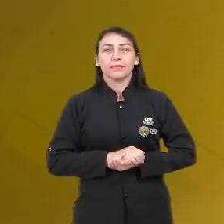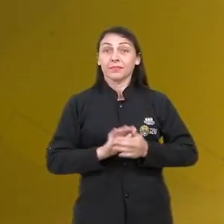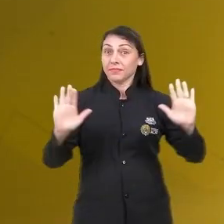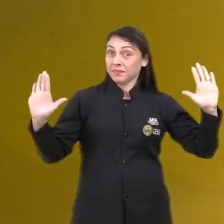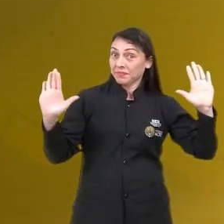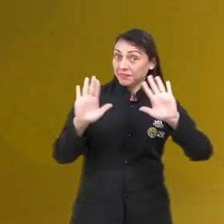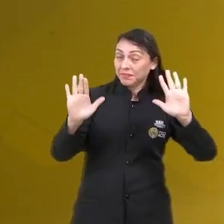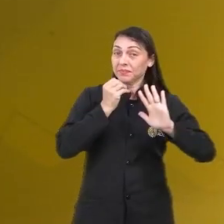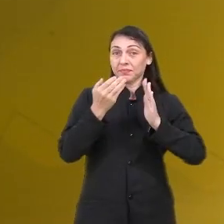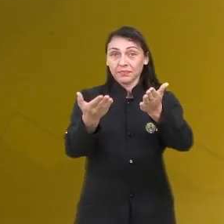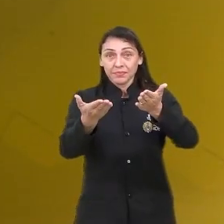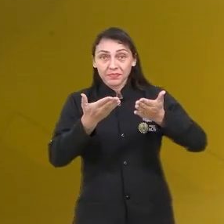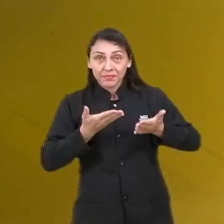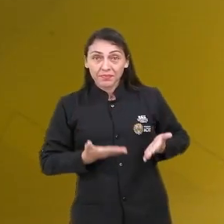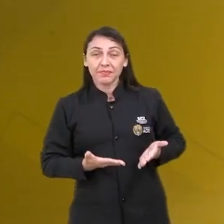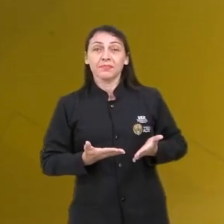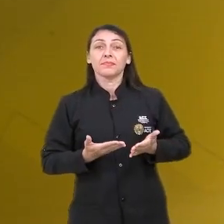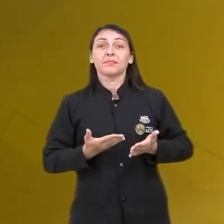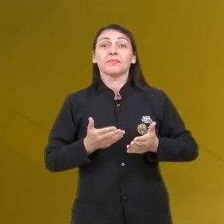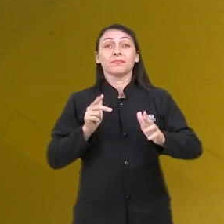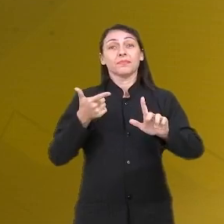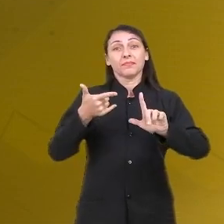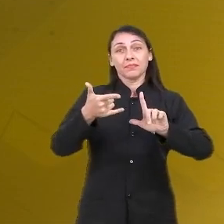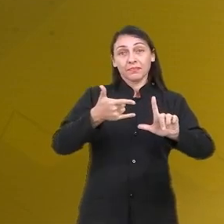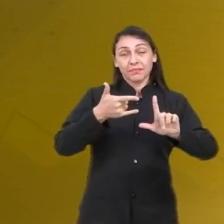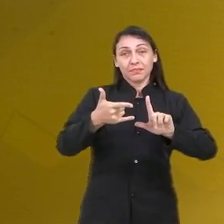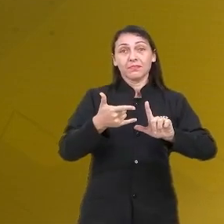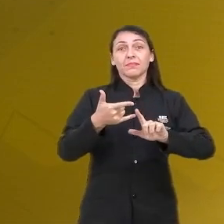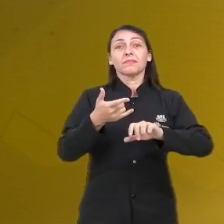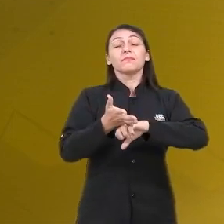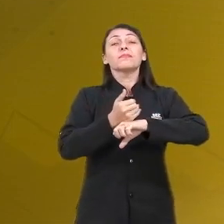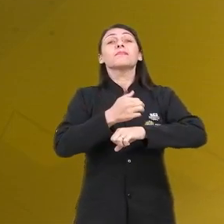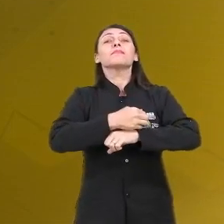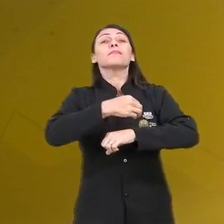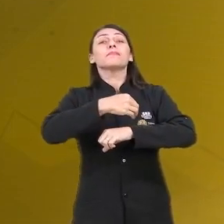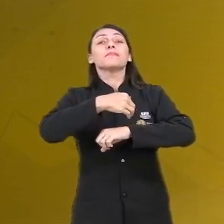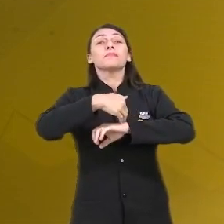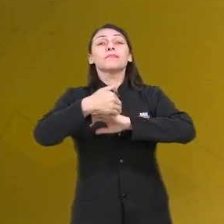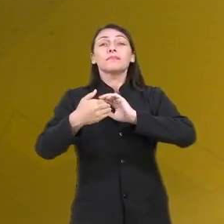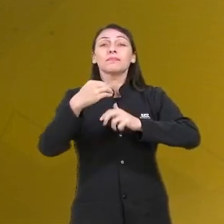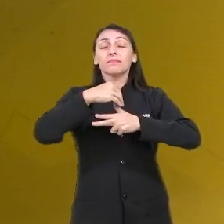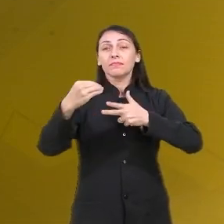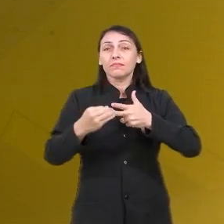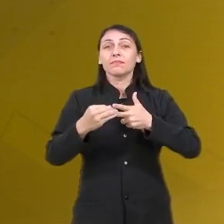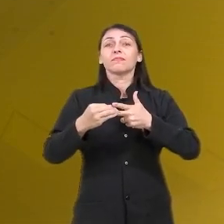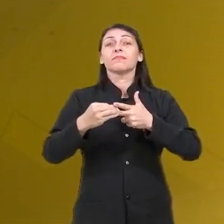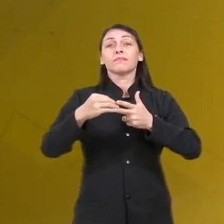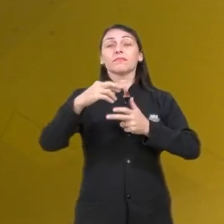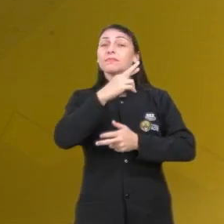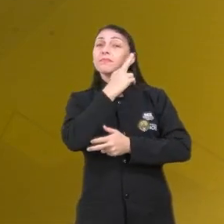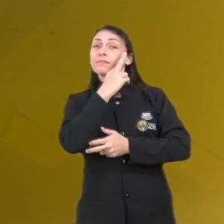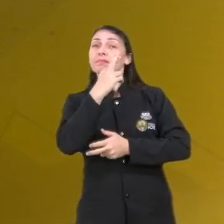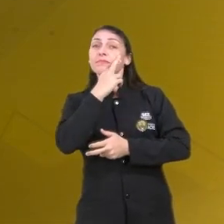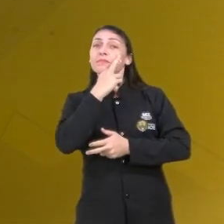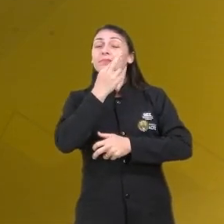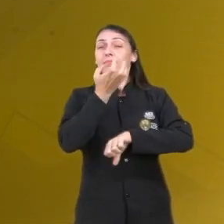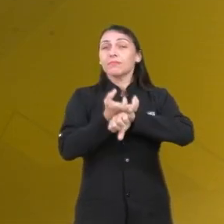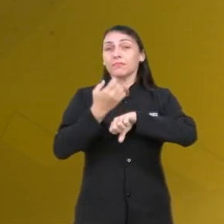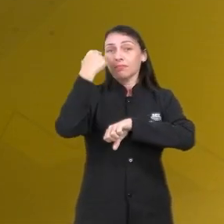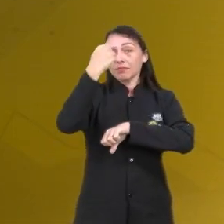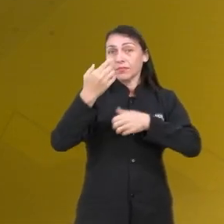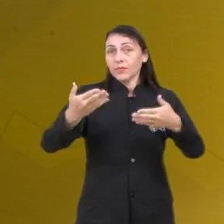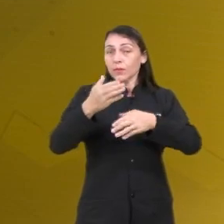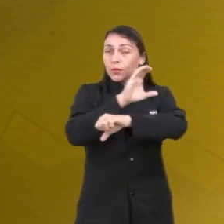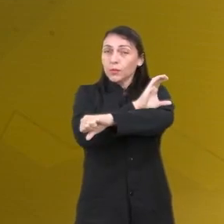Oi pessoal, sejam bem-vindos à nossa live de pré-ENEM. Eu sou o professor Rafael Hermógenes, de Língua Espanhola, e hoje nós vamos falar sobre as questões